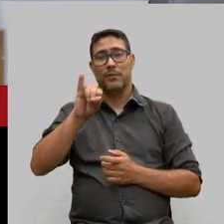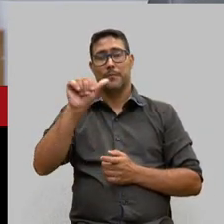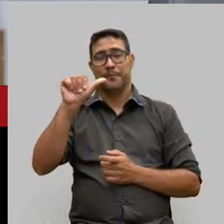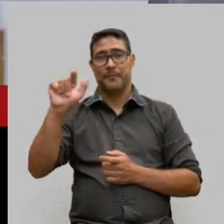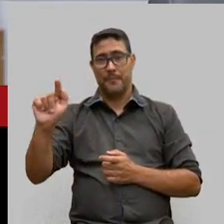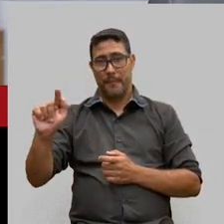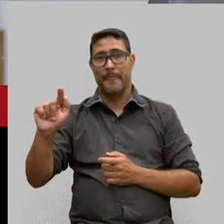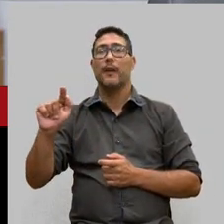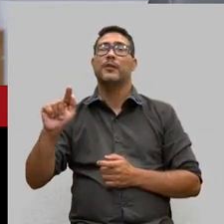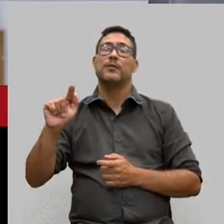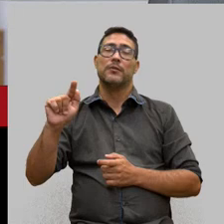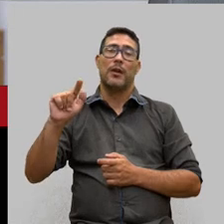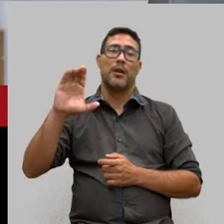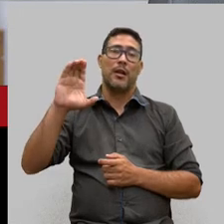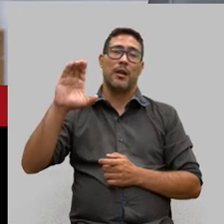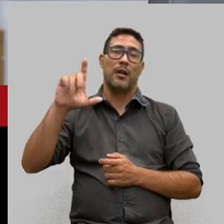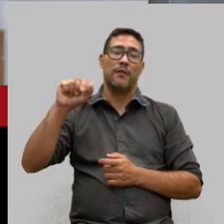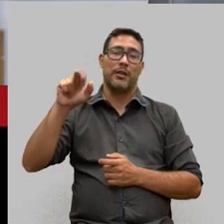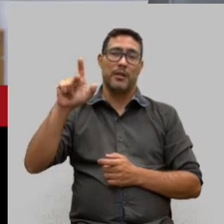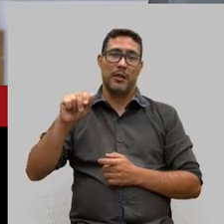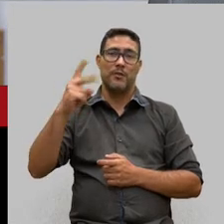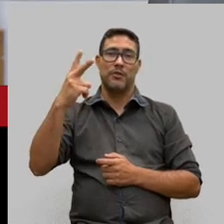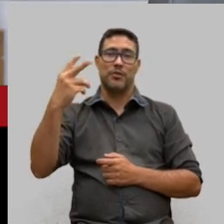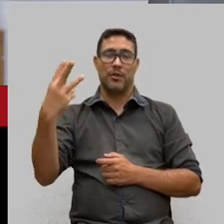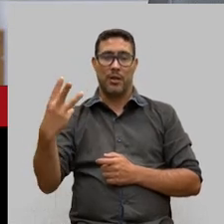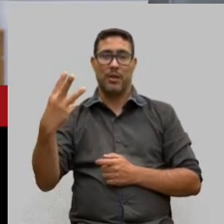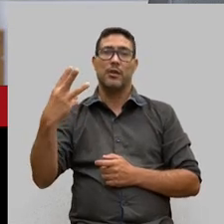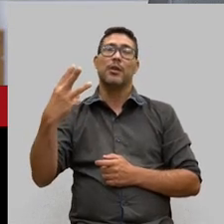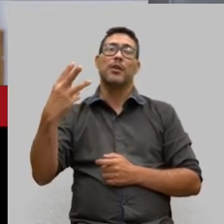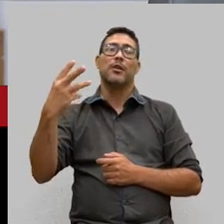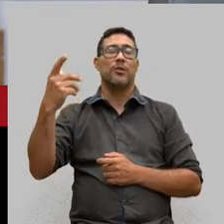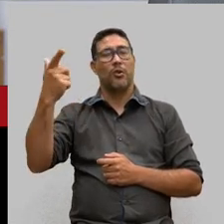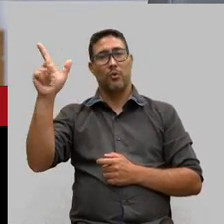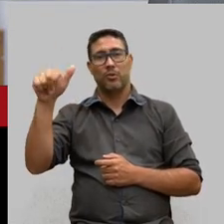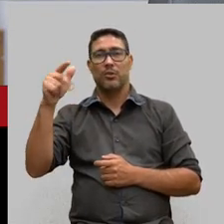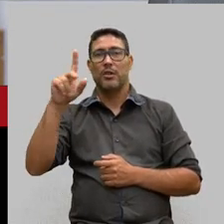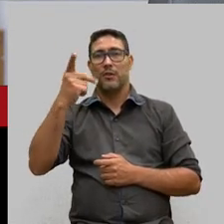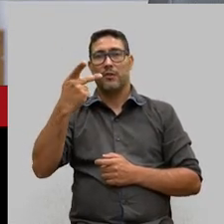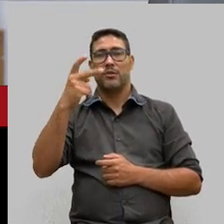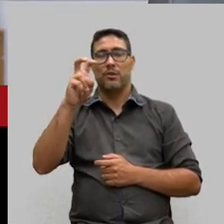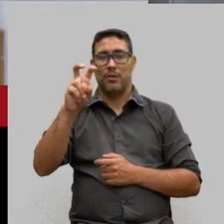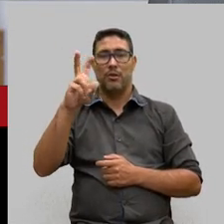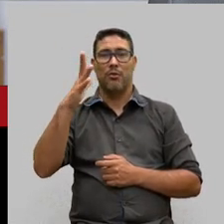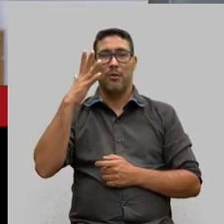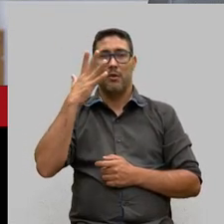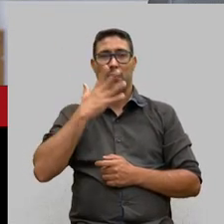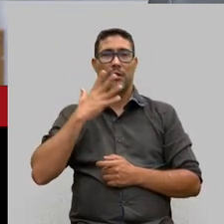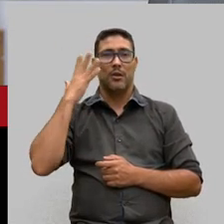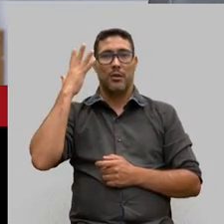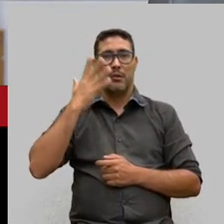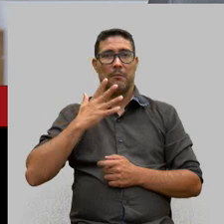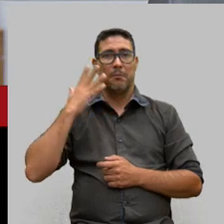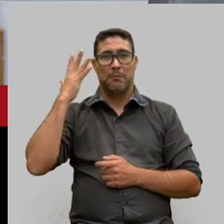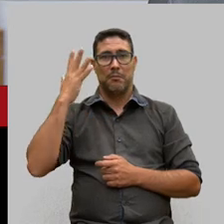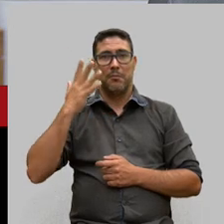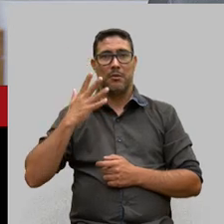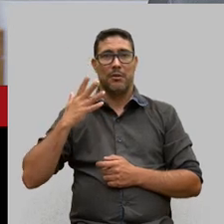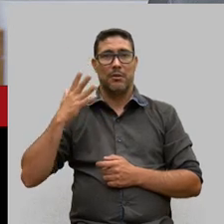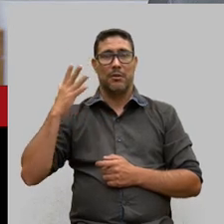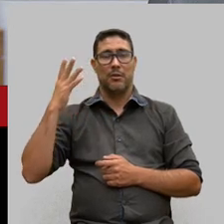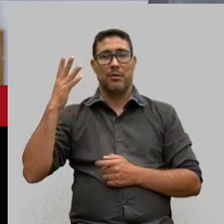Lafaete 23 Pinda monhangaba dia 25 é palestra e empresa